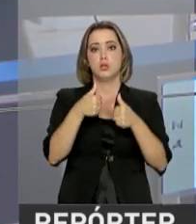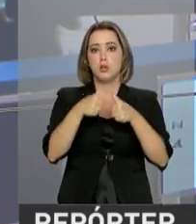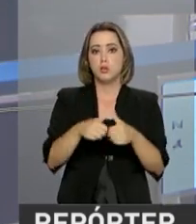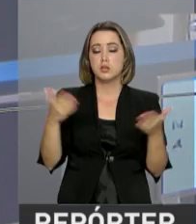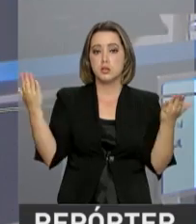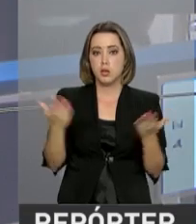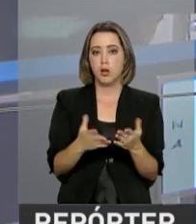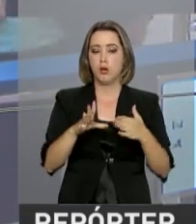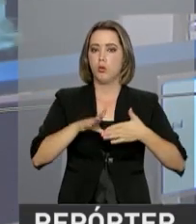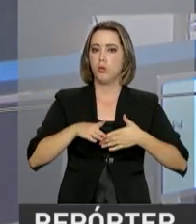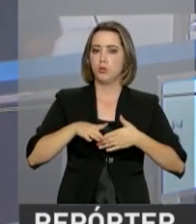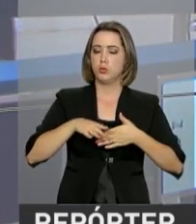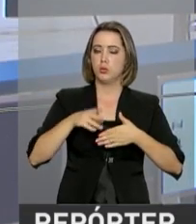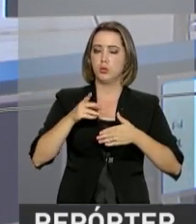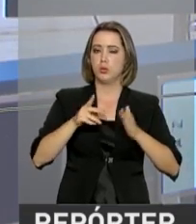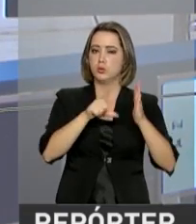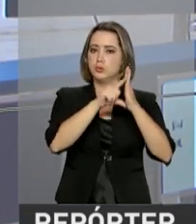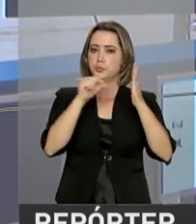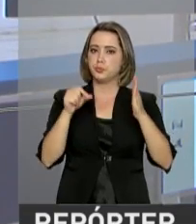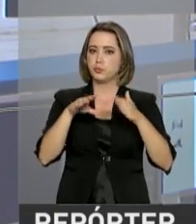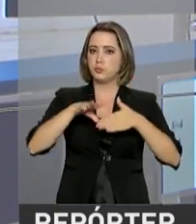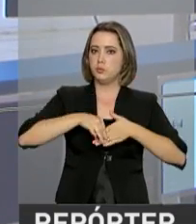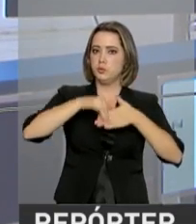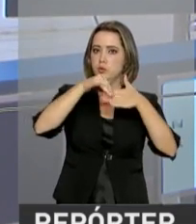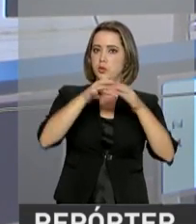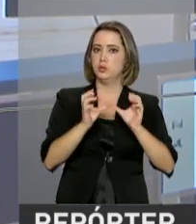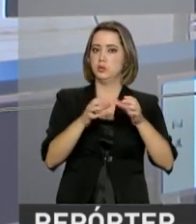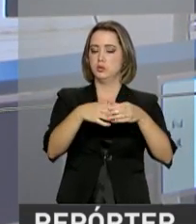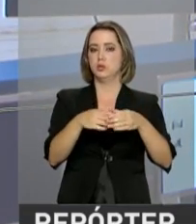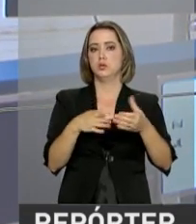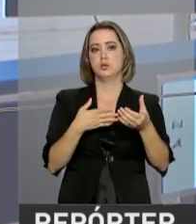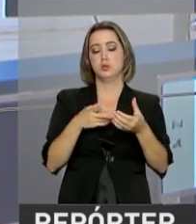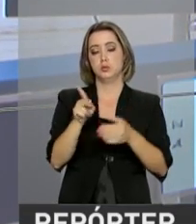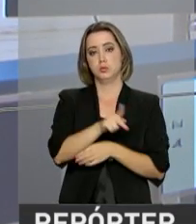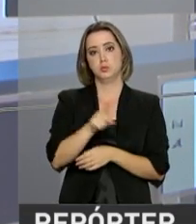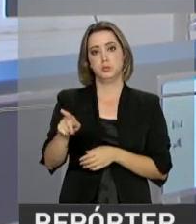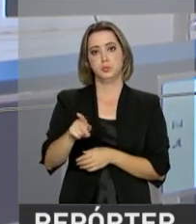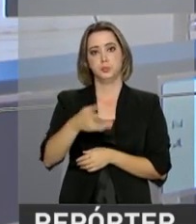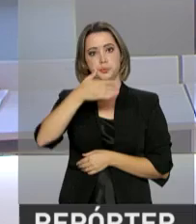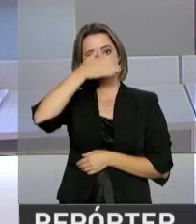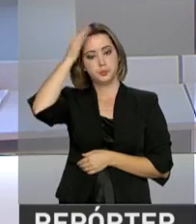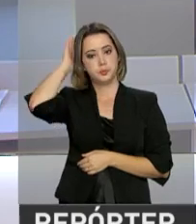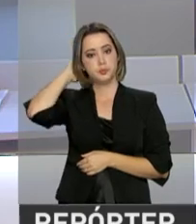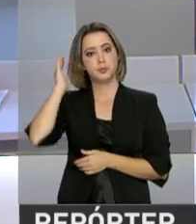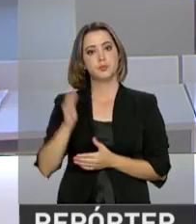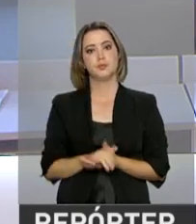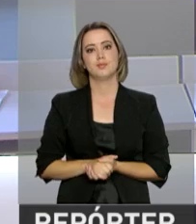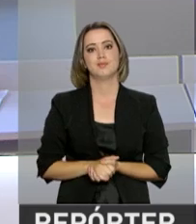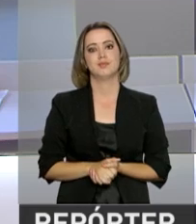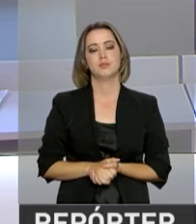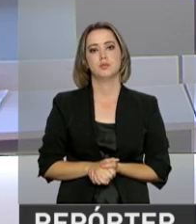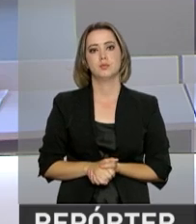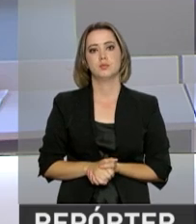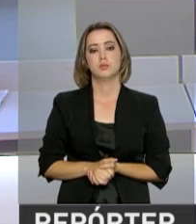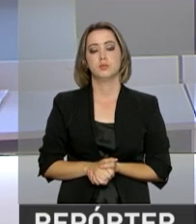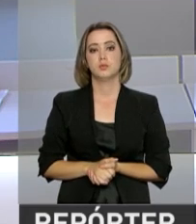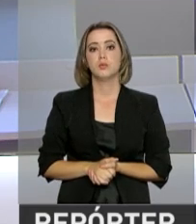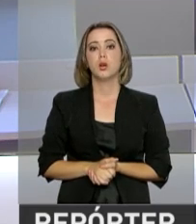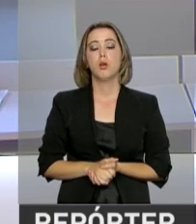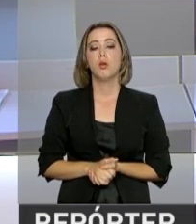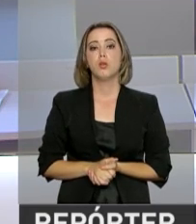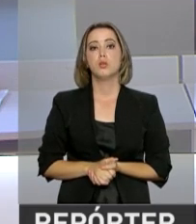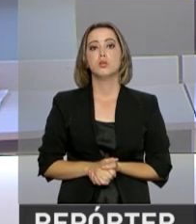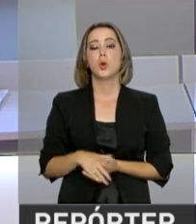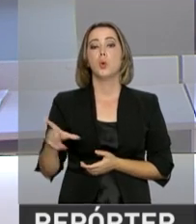agora no Palácio da Alvorada, entre líderes da base e o presidente Michel Temer. O deputado André Moura